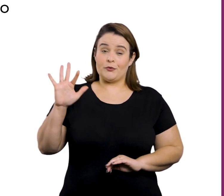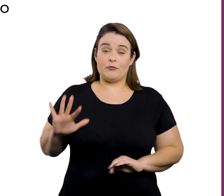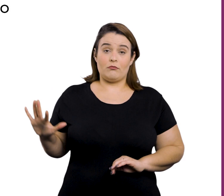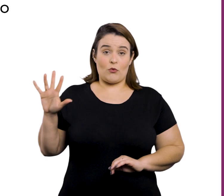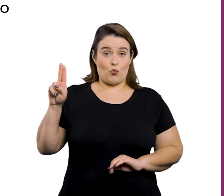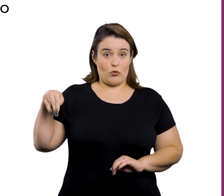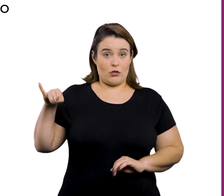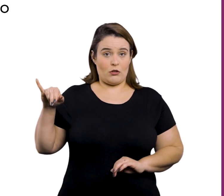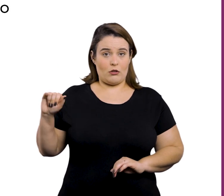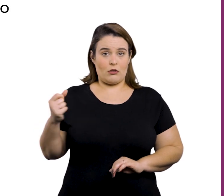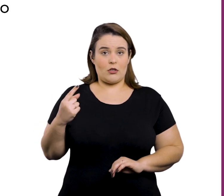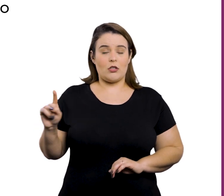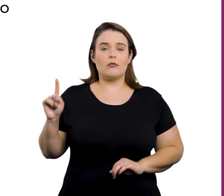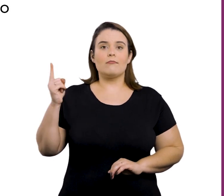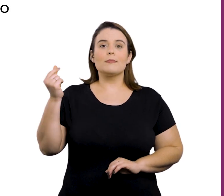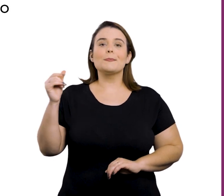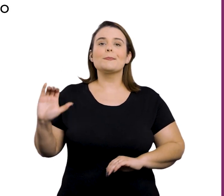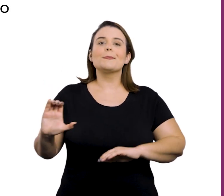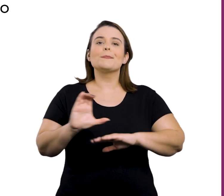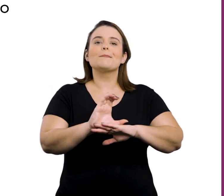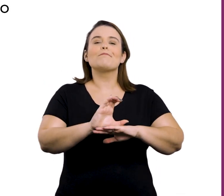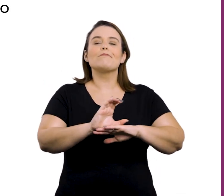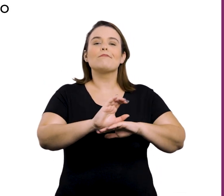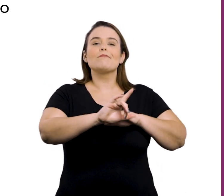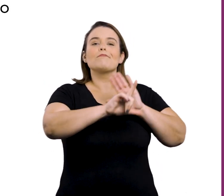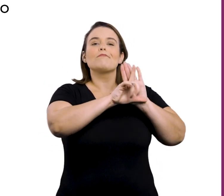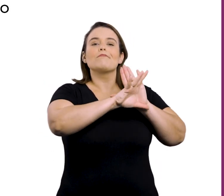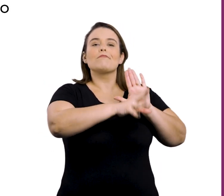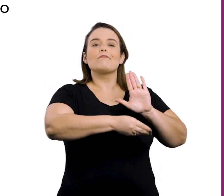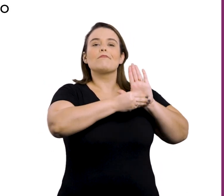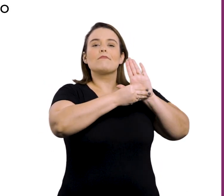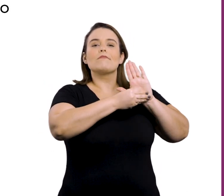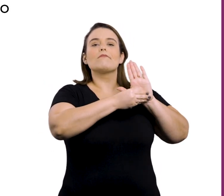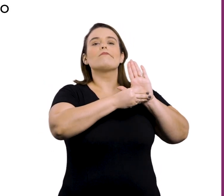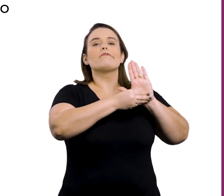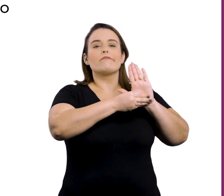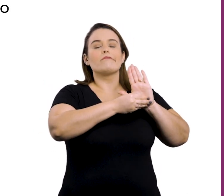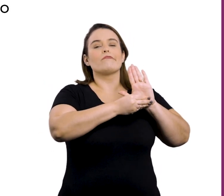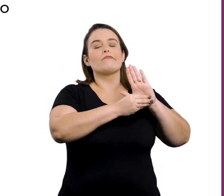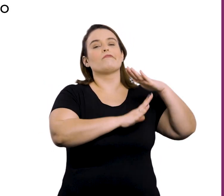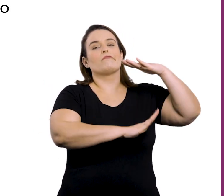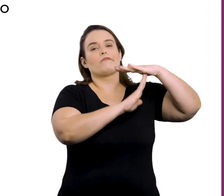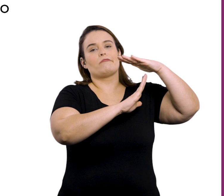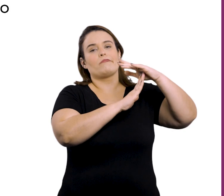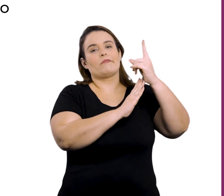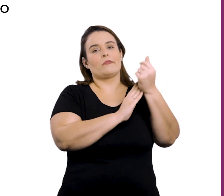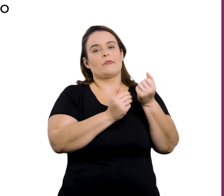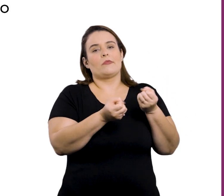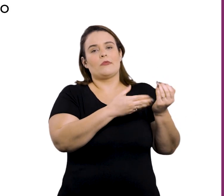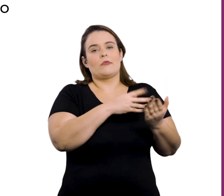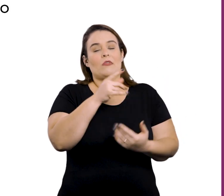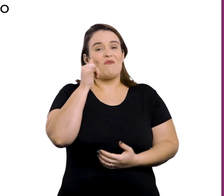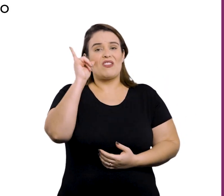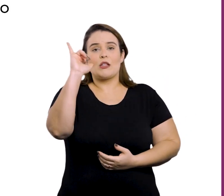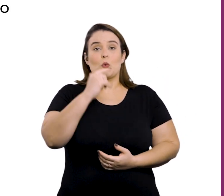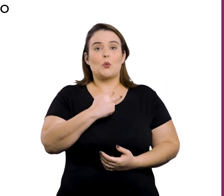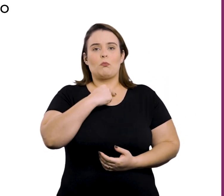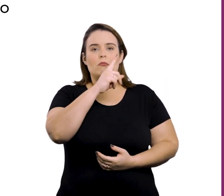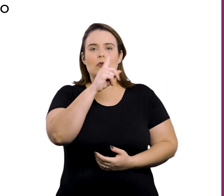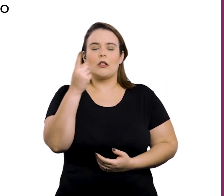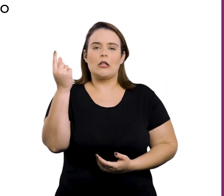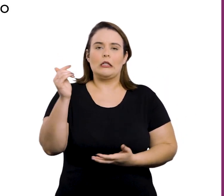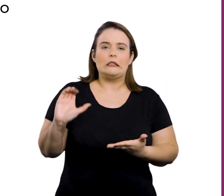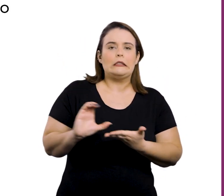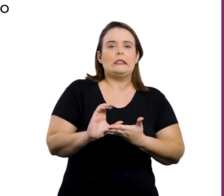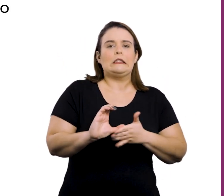União, governo federal, tem seus investimentos limitados pela Emenda Constitucional 95, do teto de gastos,